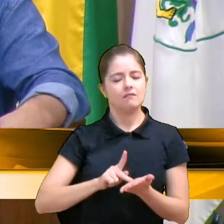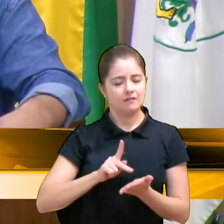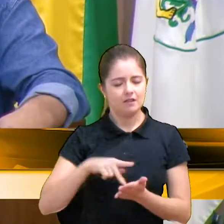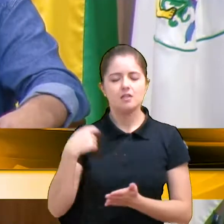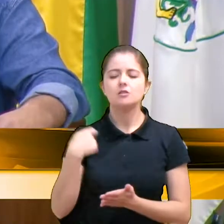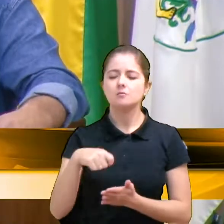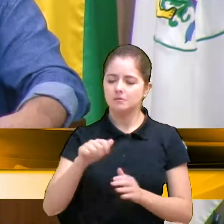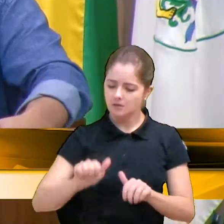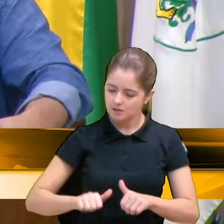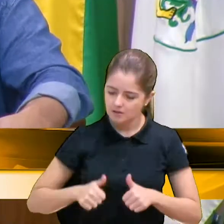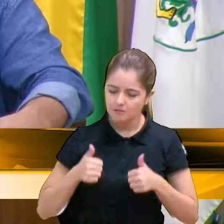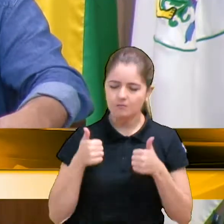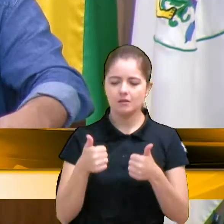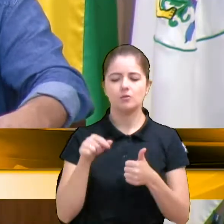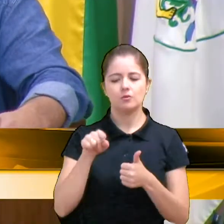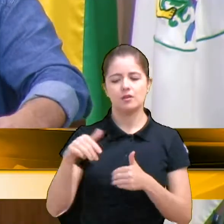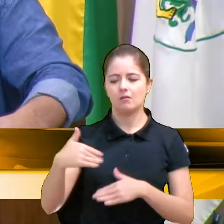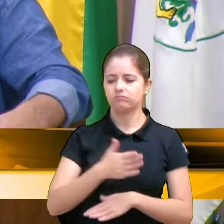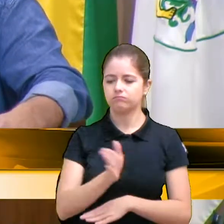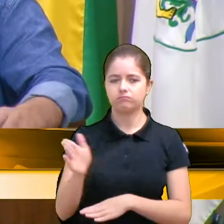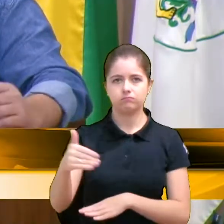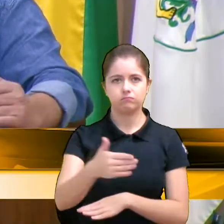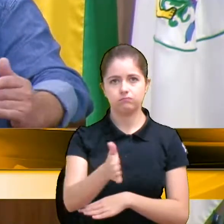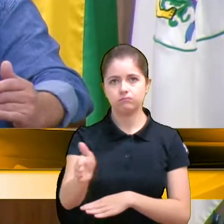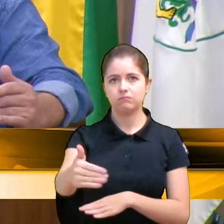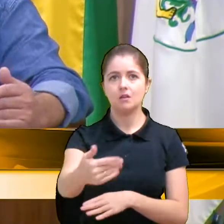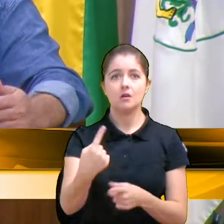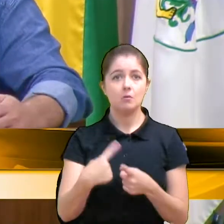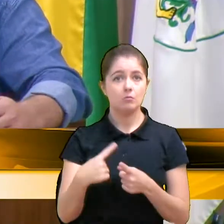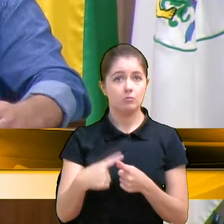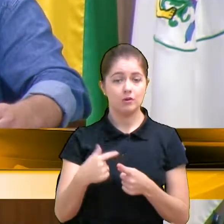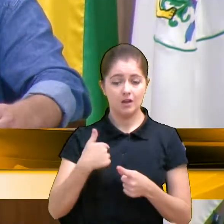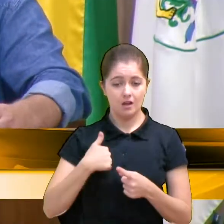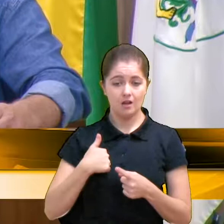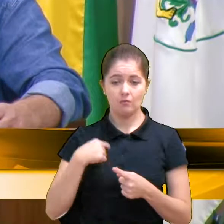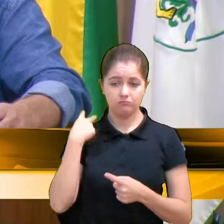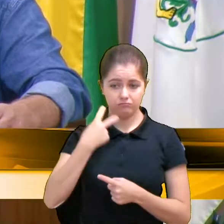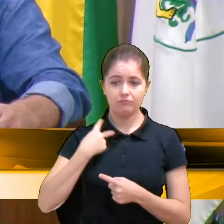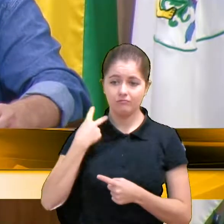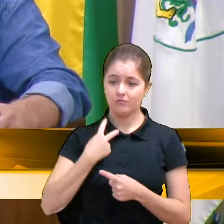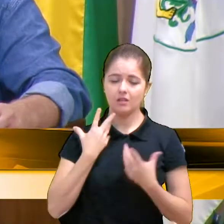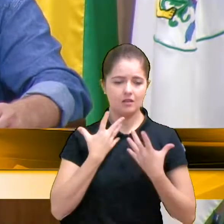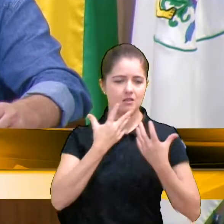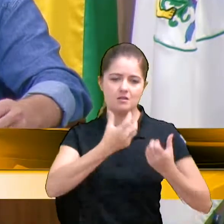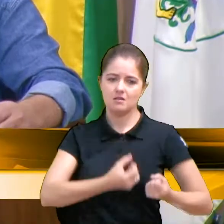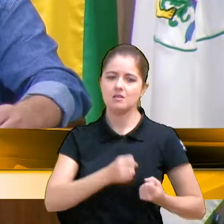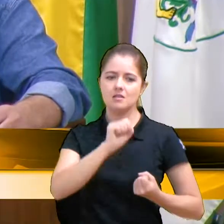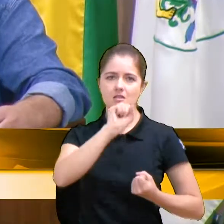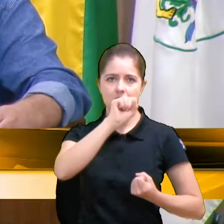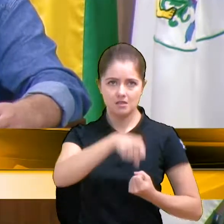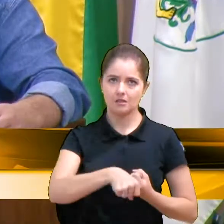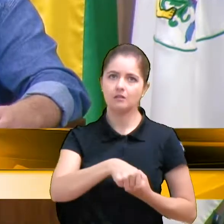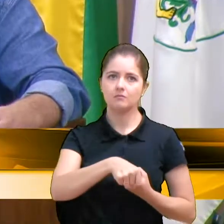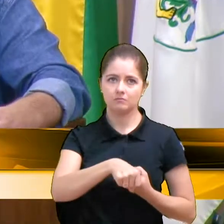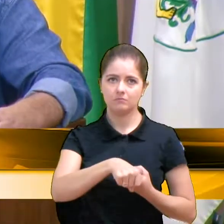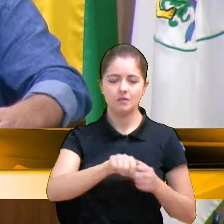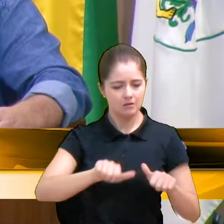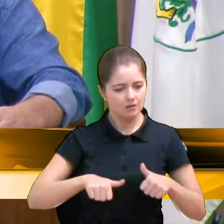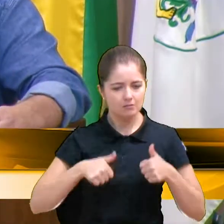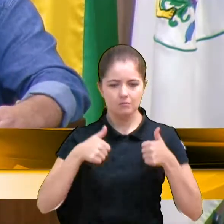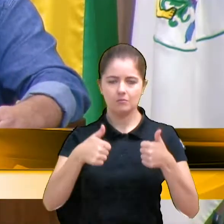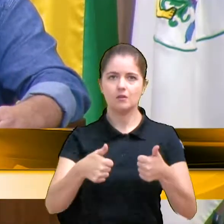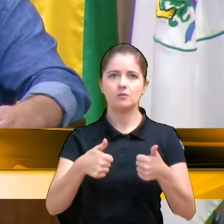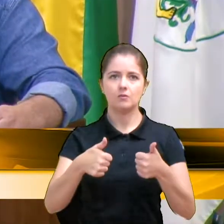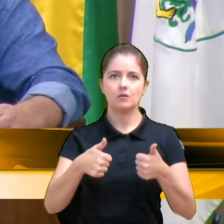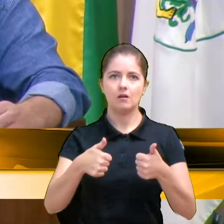necessário melhorias naquele local. Quer dizer que esse vereador é favorável a melhorias lá nessas instalações